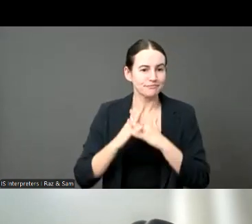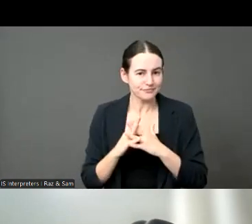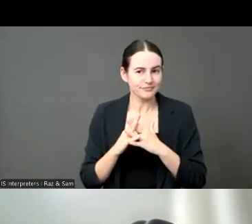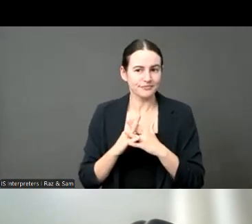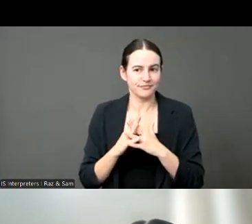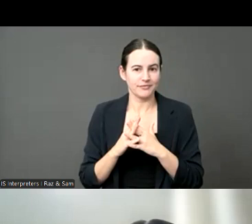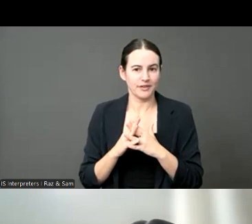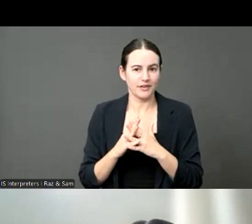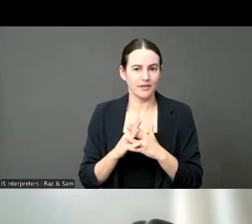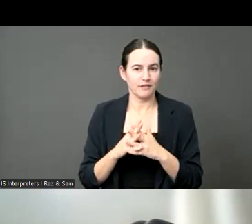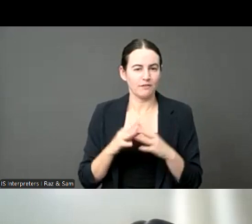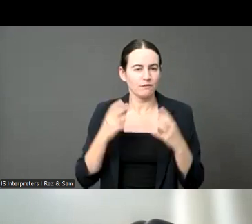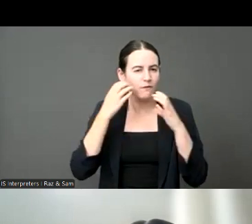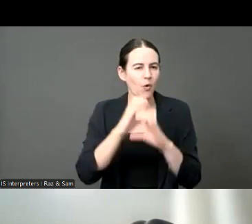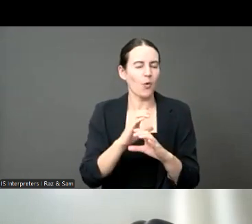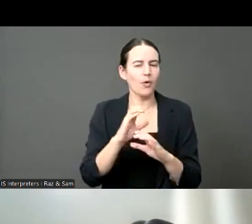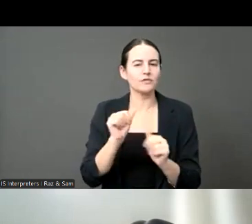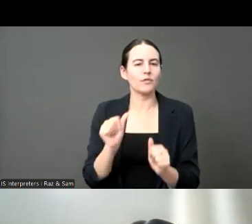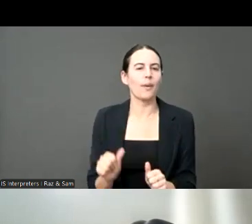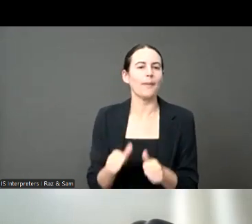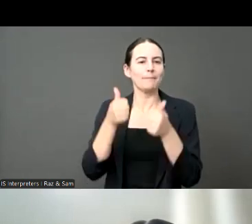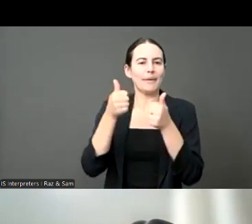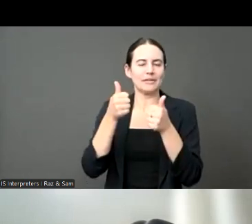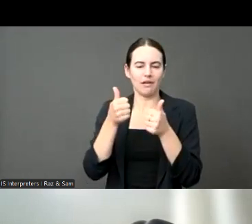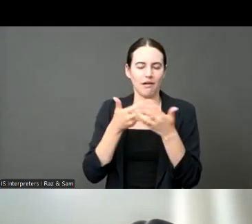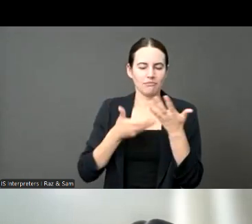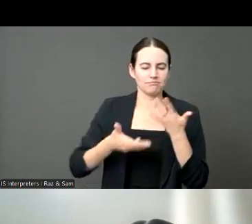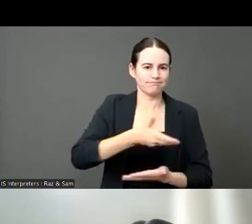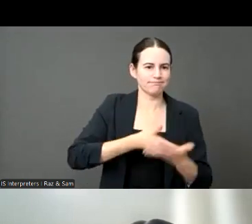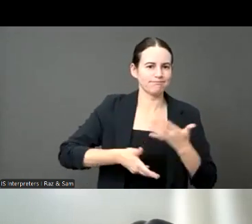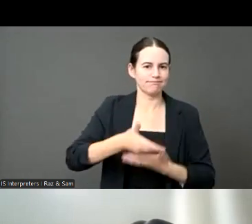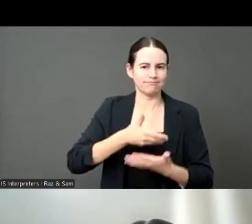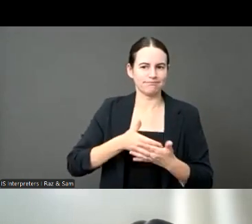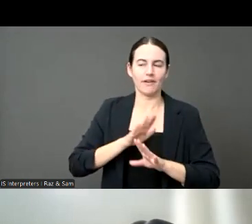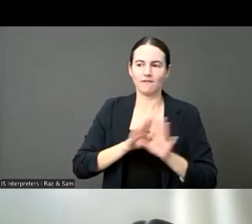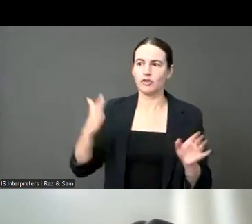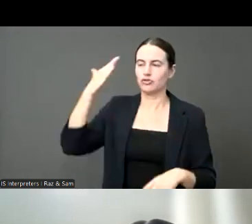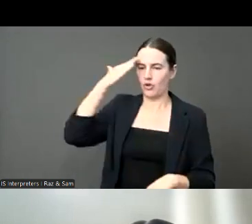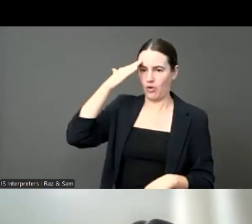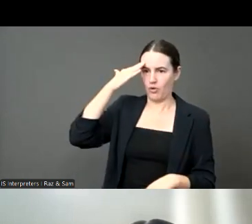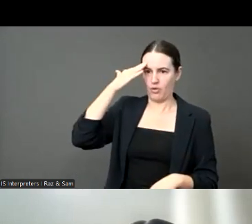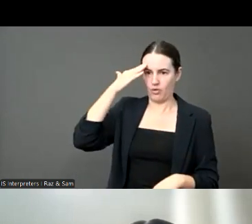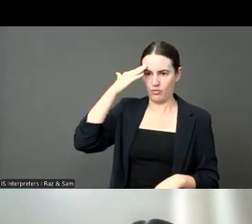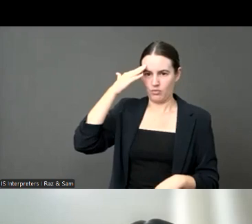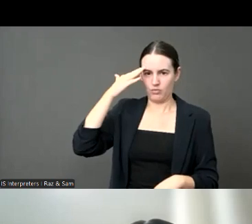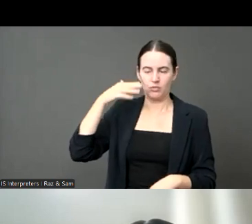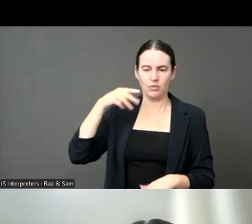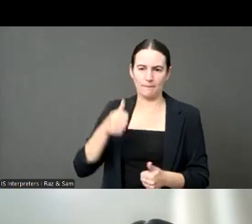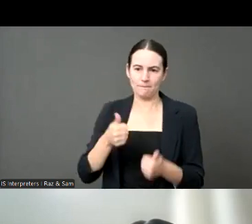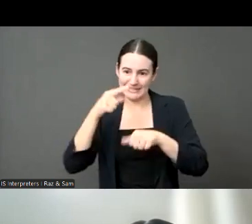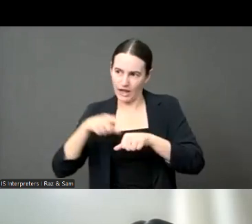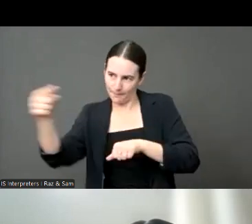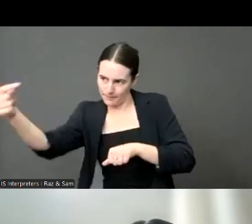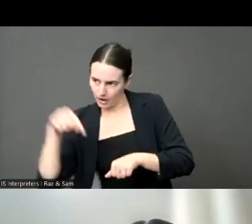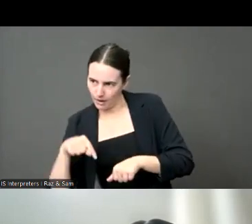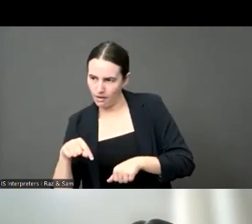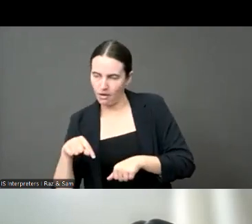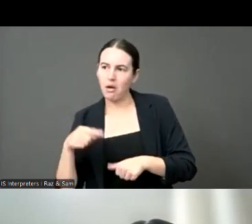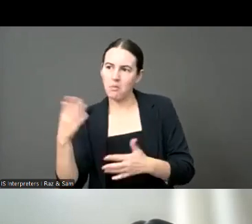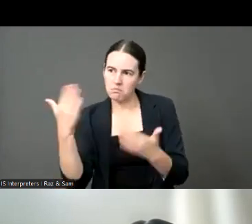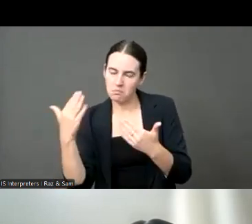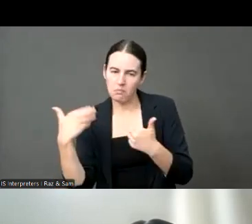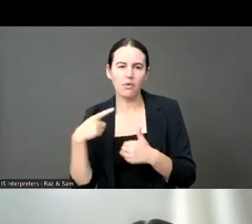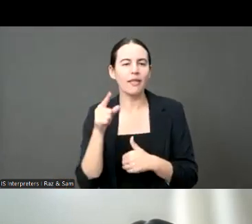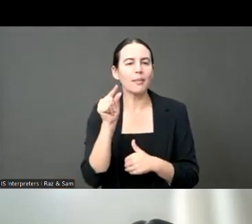os países a fazer essa gestão dessas organizações e dos esforços para permitir-lhes criar